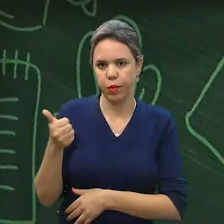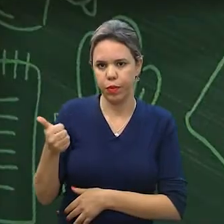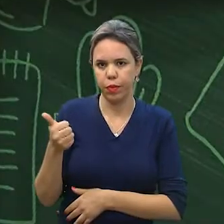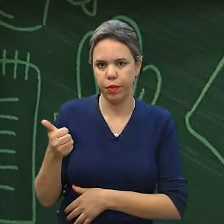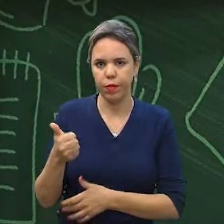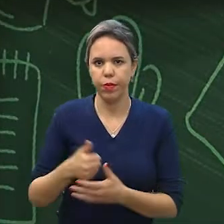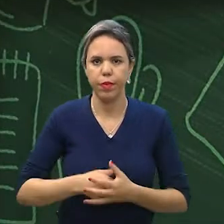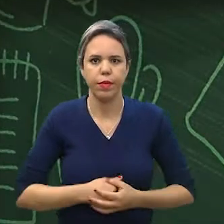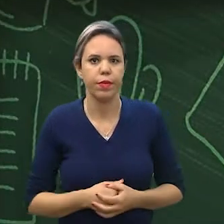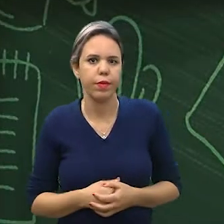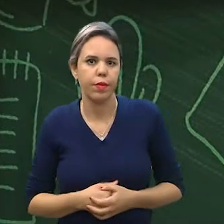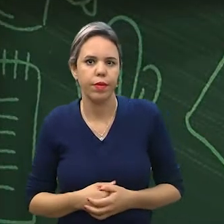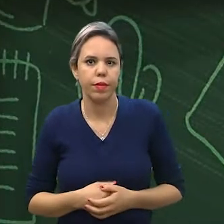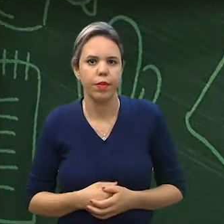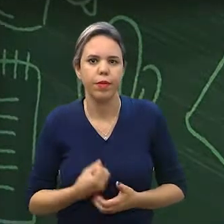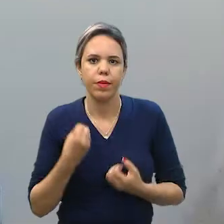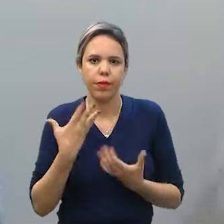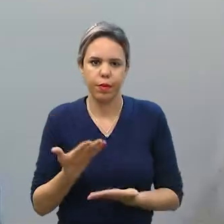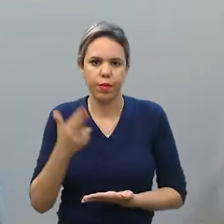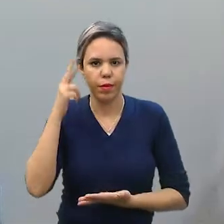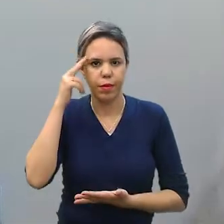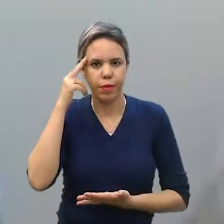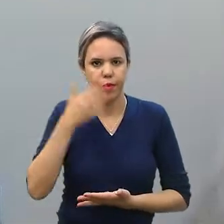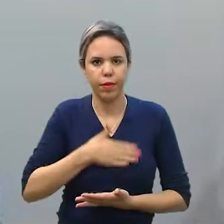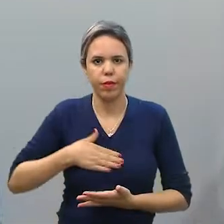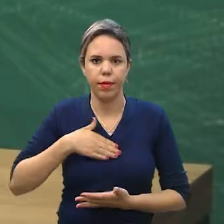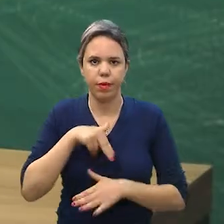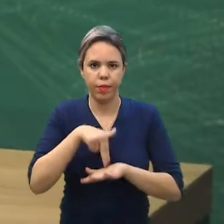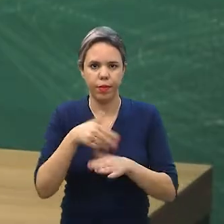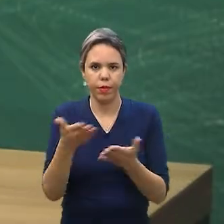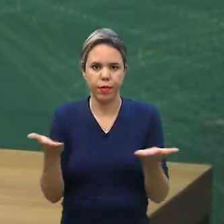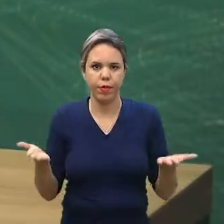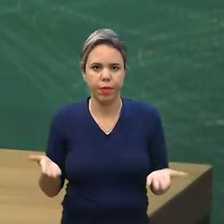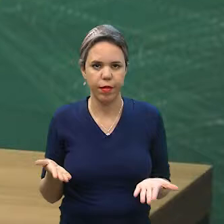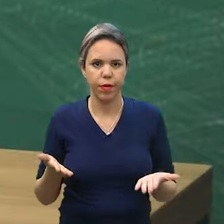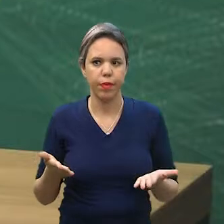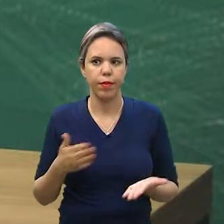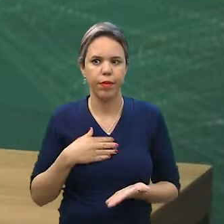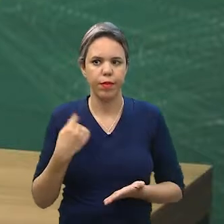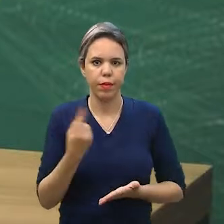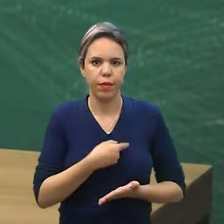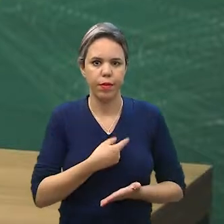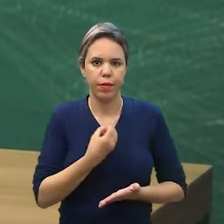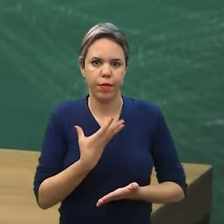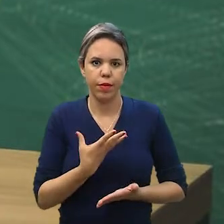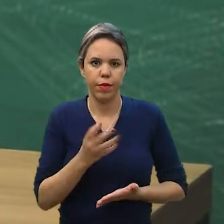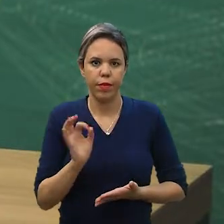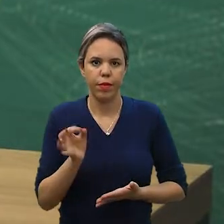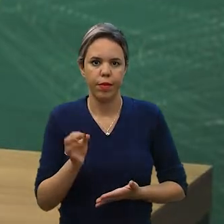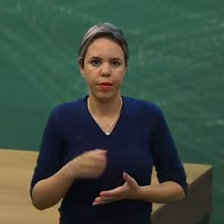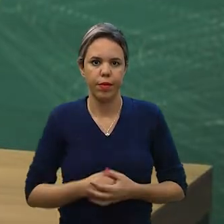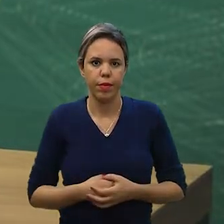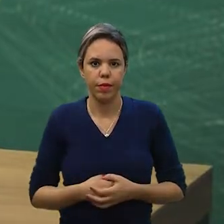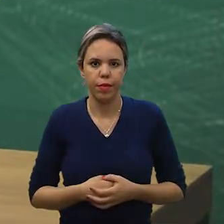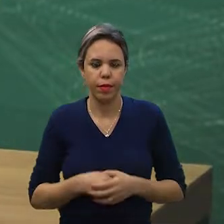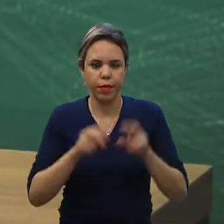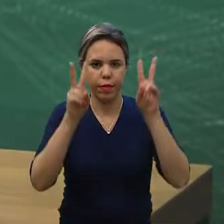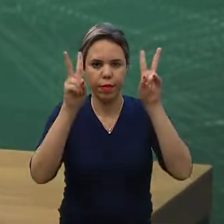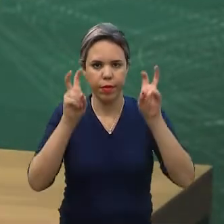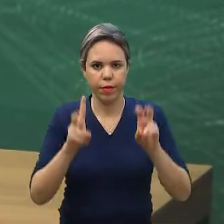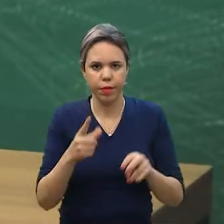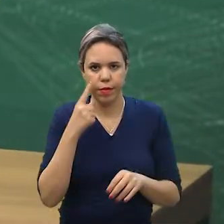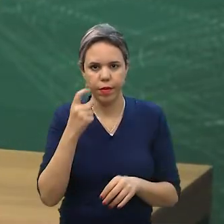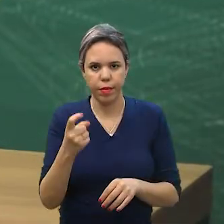professor? Tudo bem, André? Muito prazer estar aqui com vocês. O prazer é todo nosso. Bom, certamente é um assunto